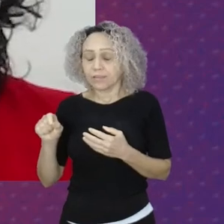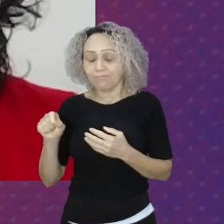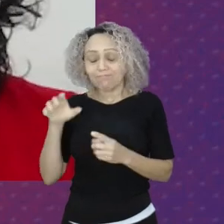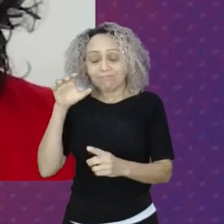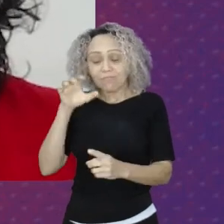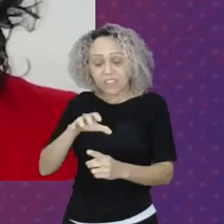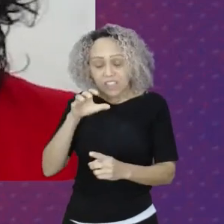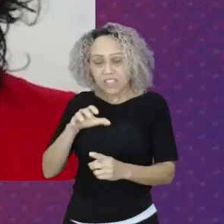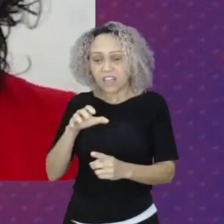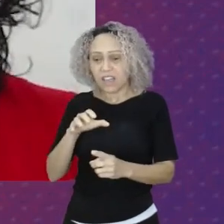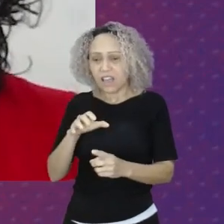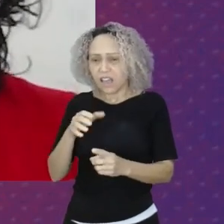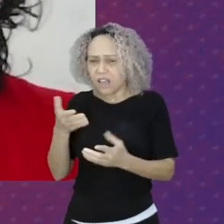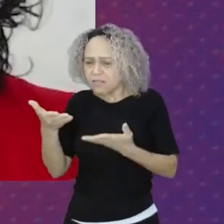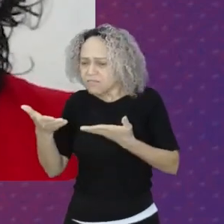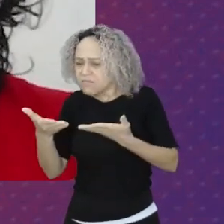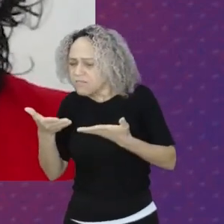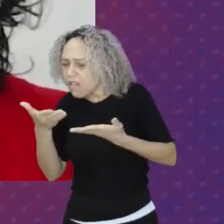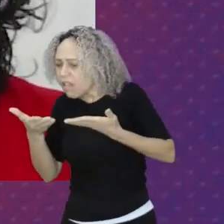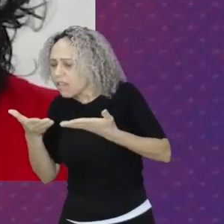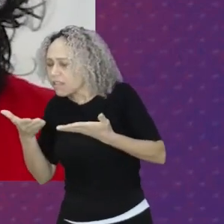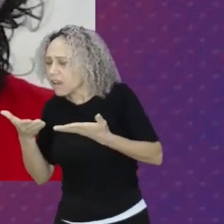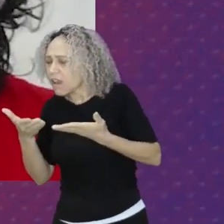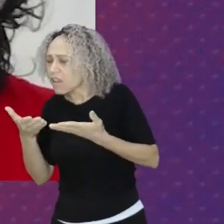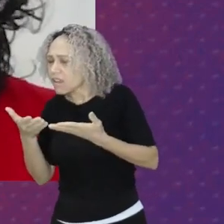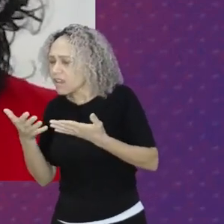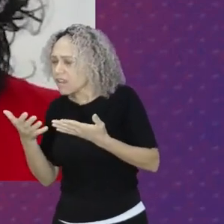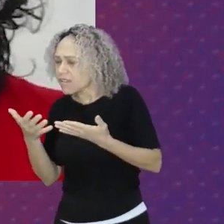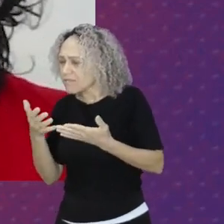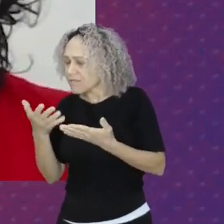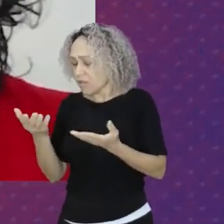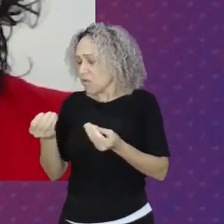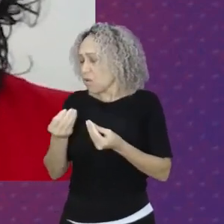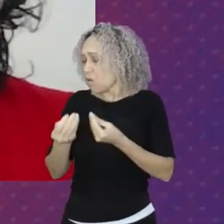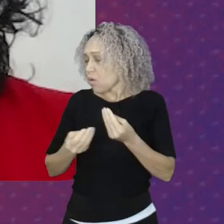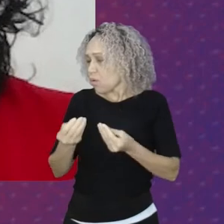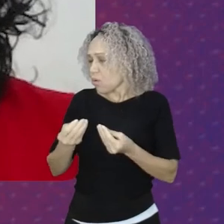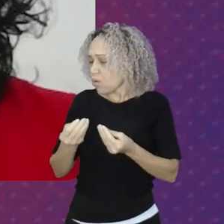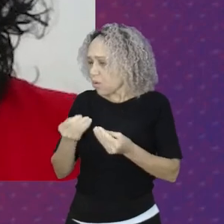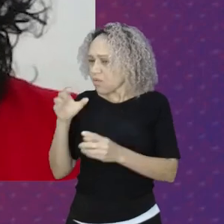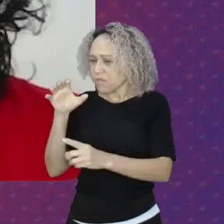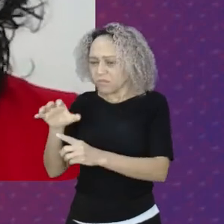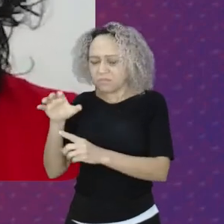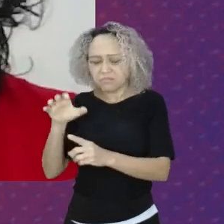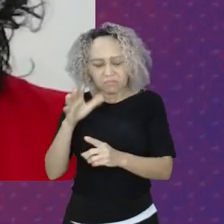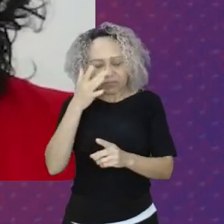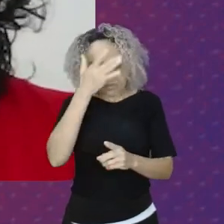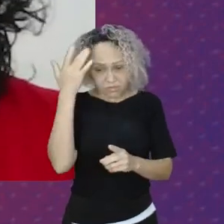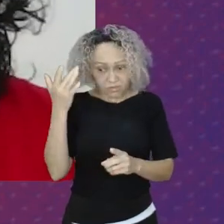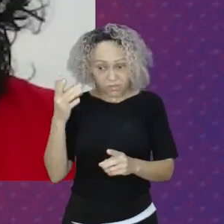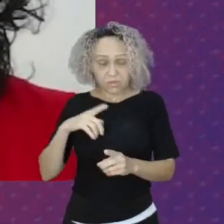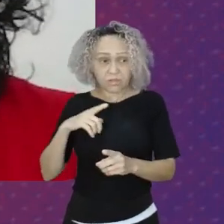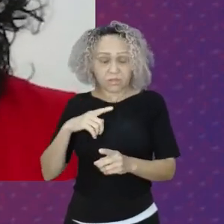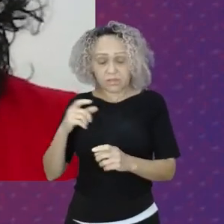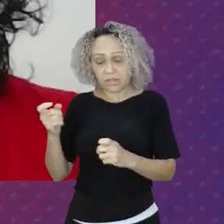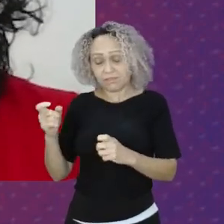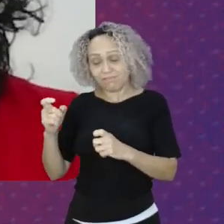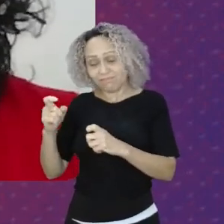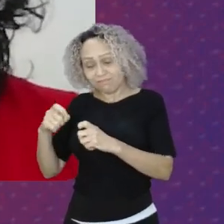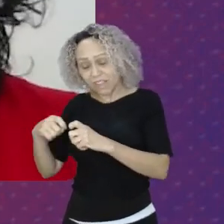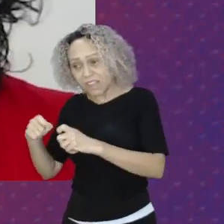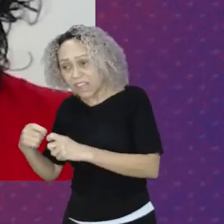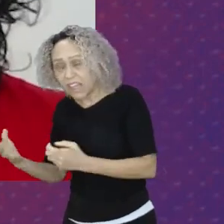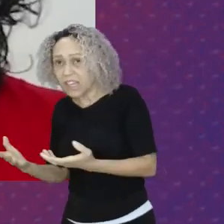outra forma de exploração sexual alguém menor de 18 anos ou com enfermidade ou